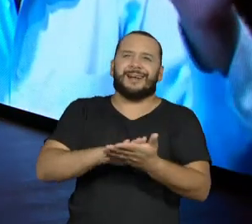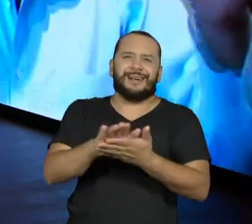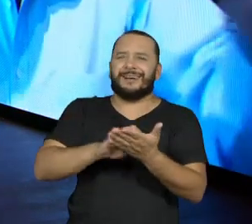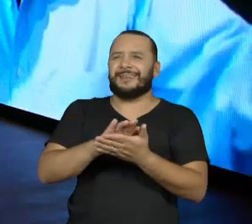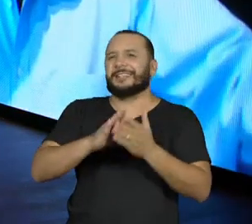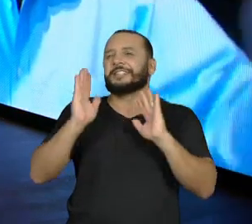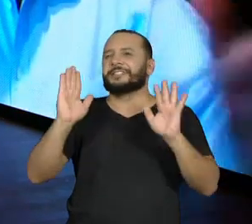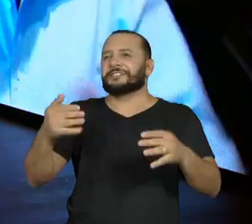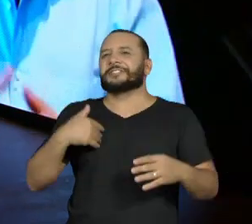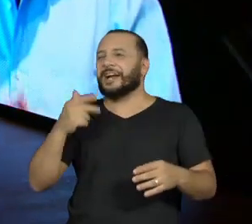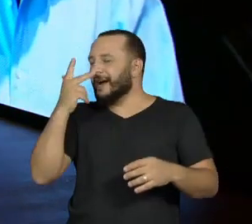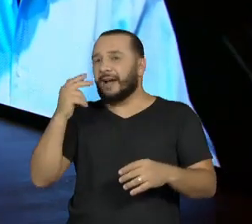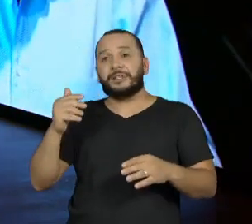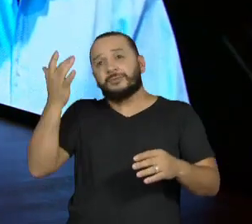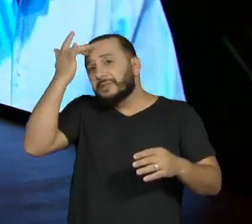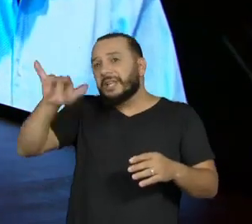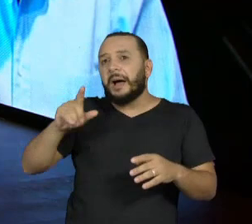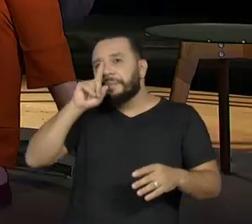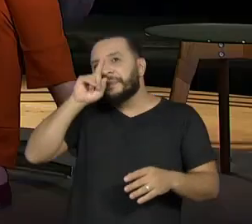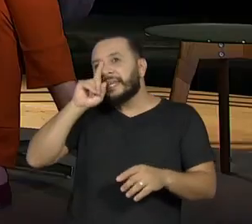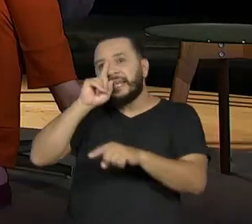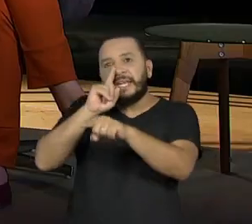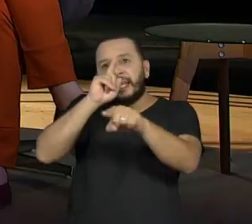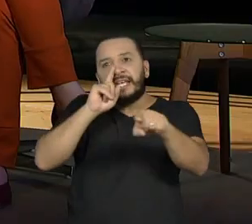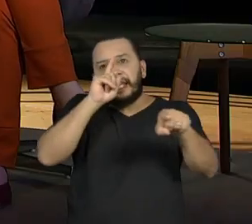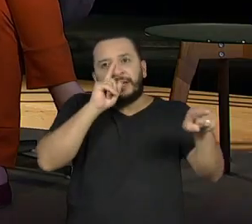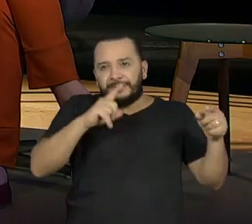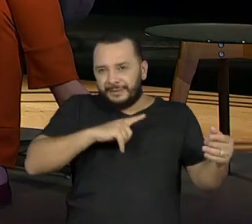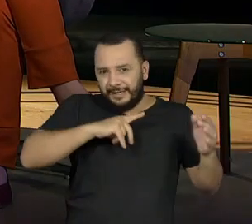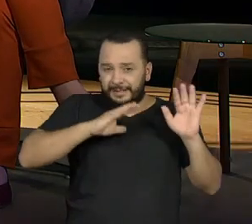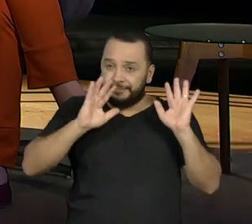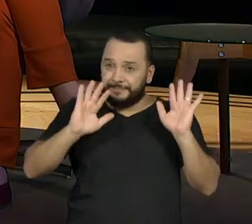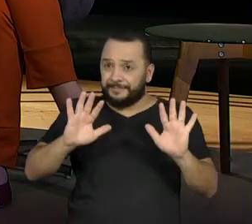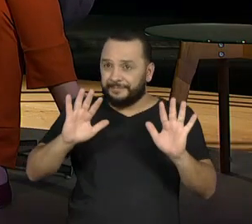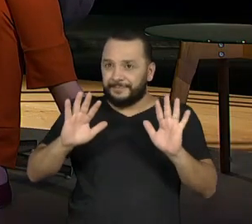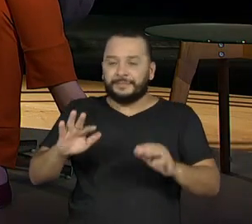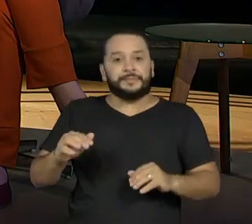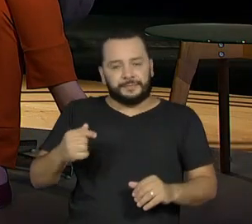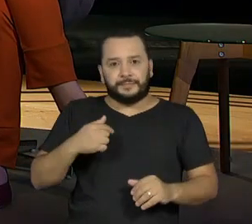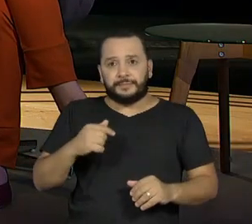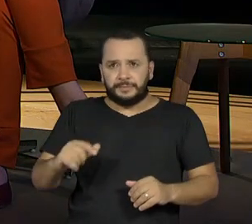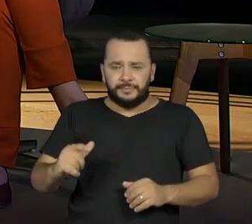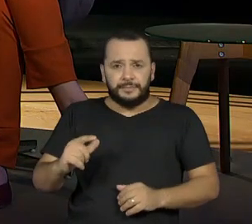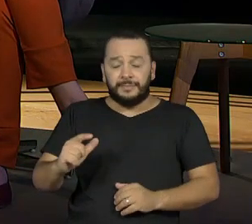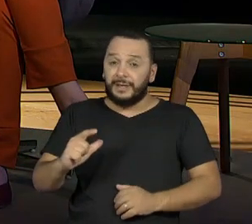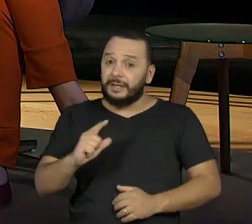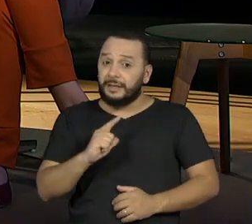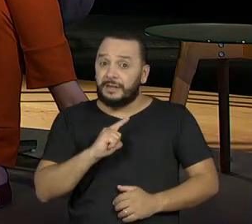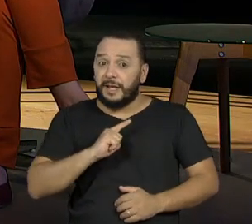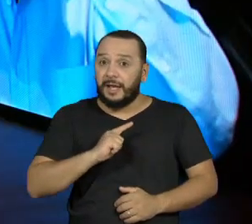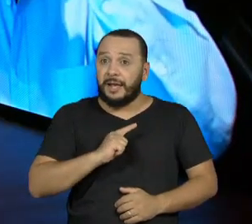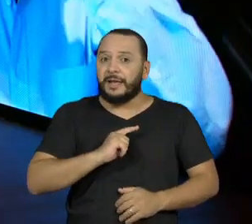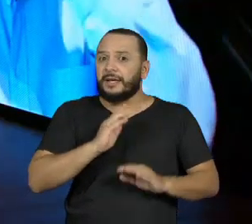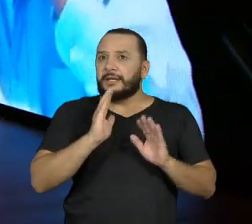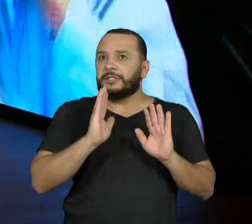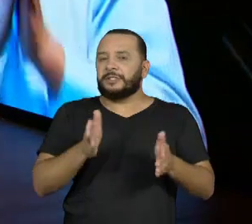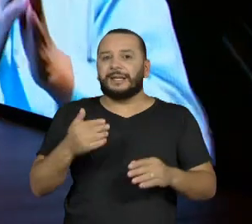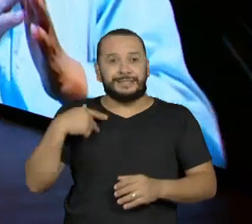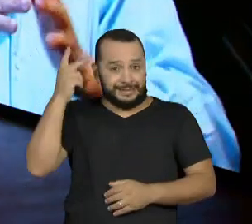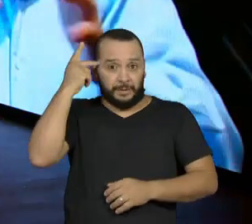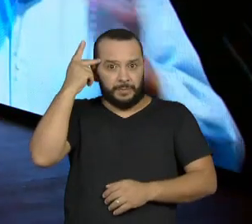você não tem noção dos perigos. Uma vez, um cerco de bandido lá nos arredores de São